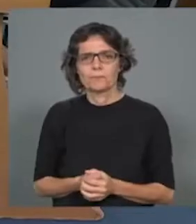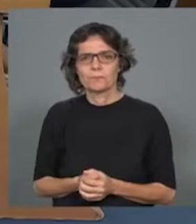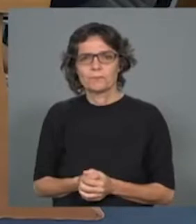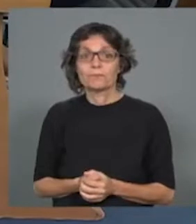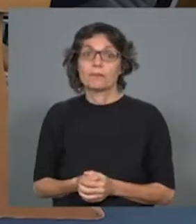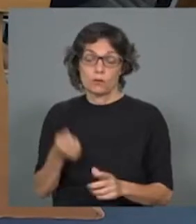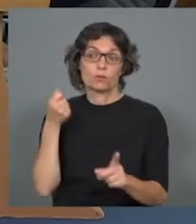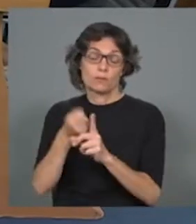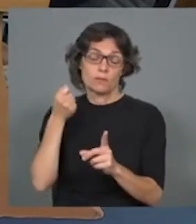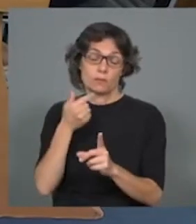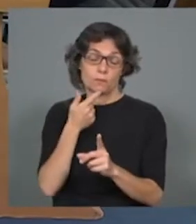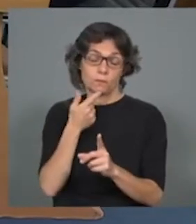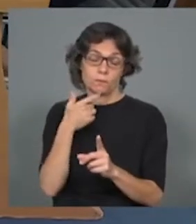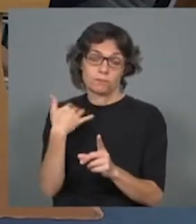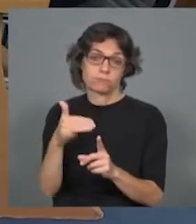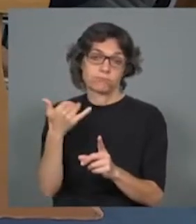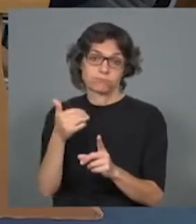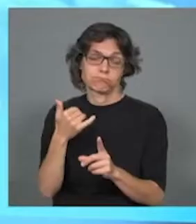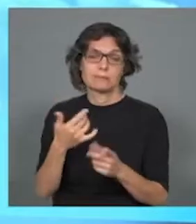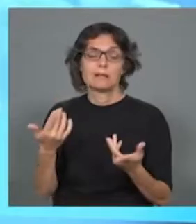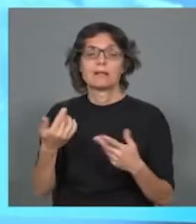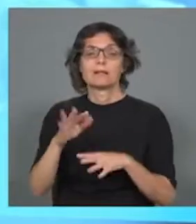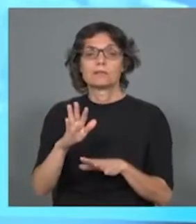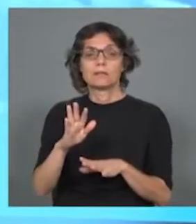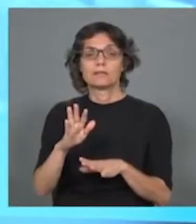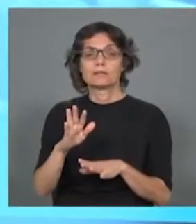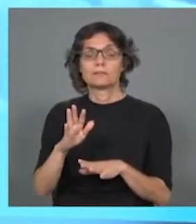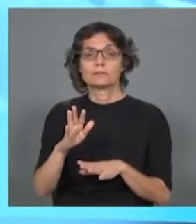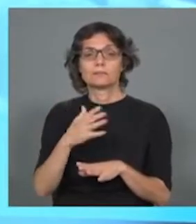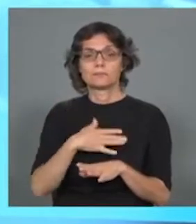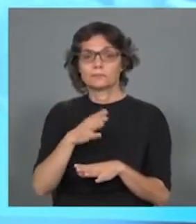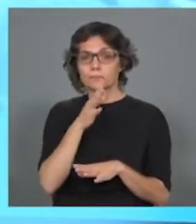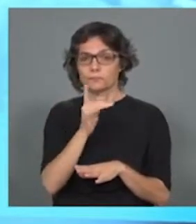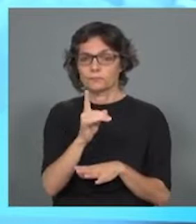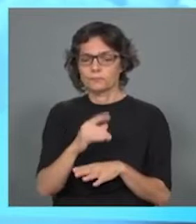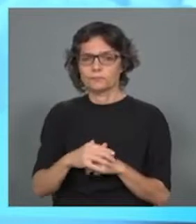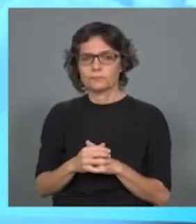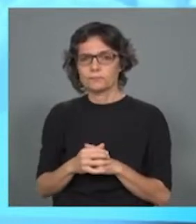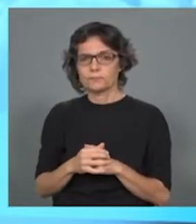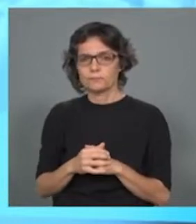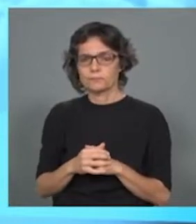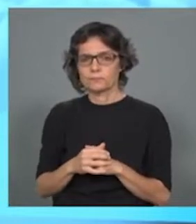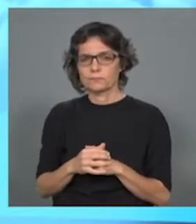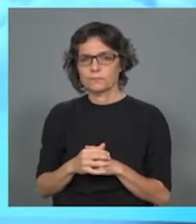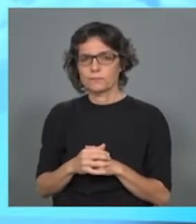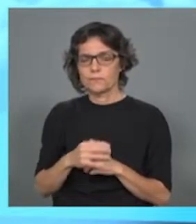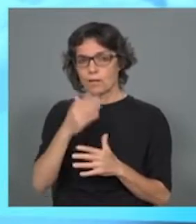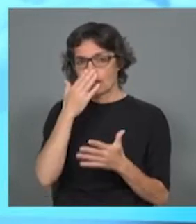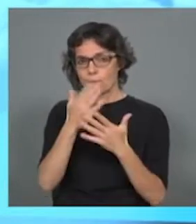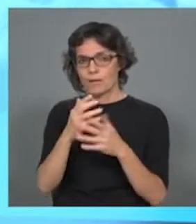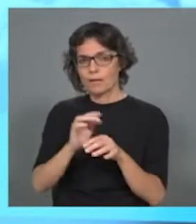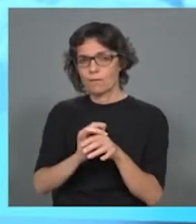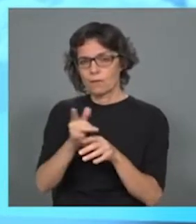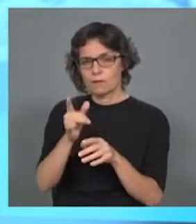enorme, nem me atrevo, mas dizer que em relação a qualquer vulnerabilidade ou problema